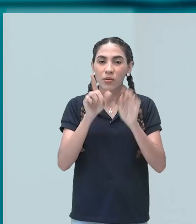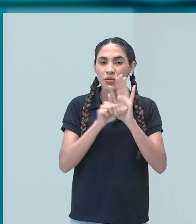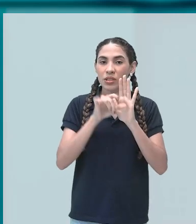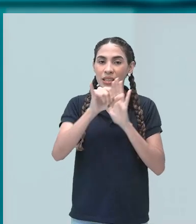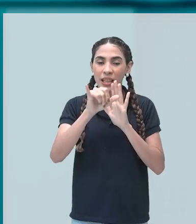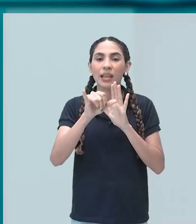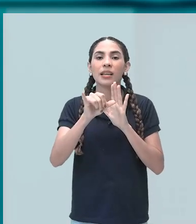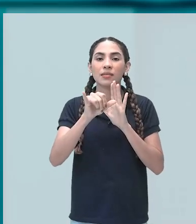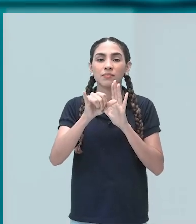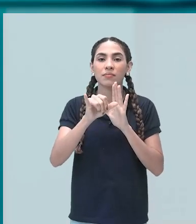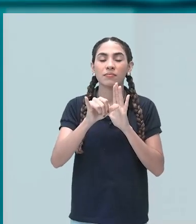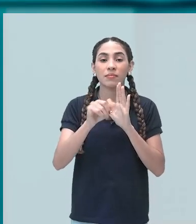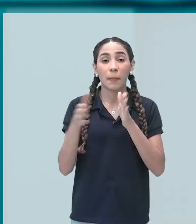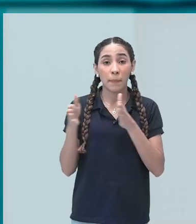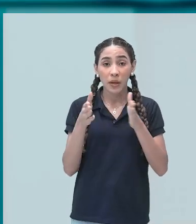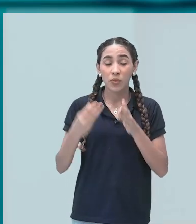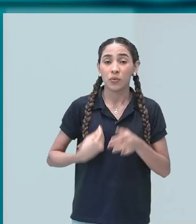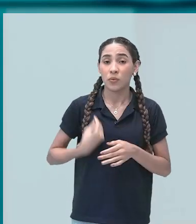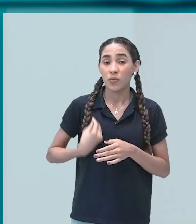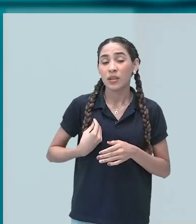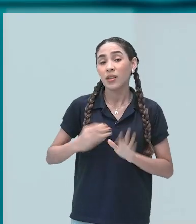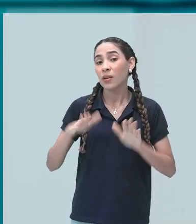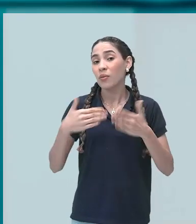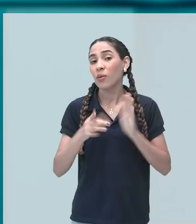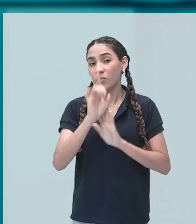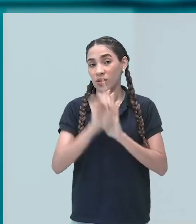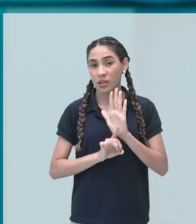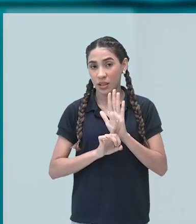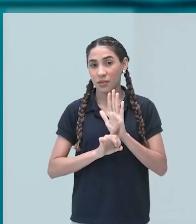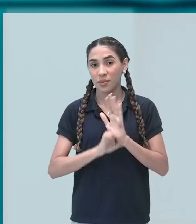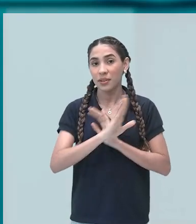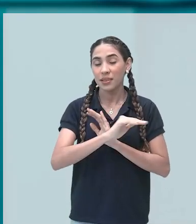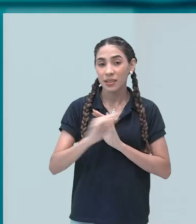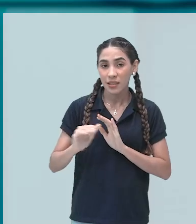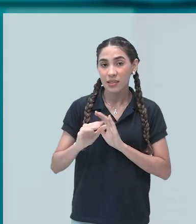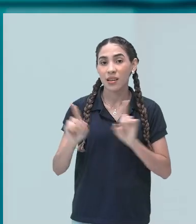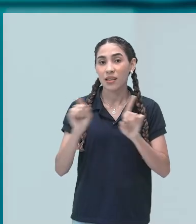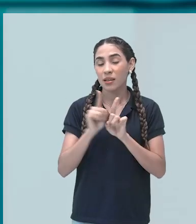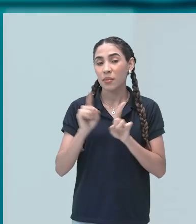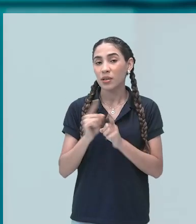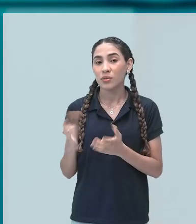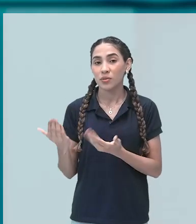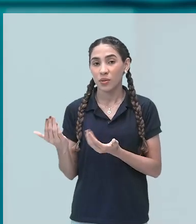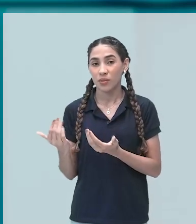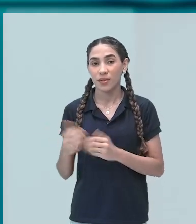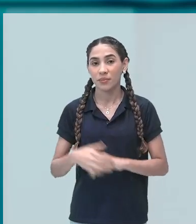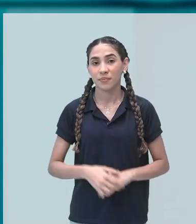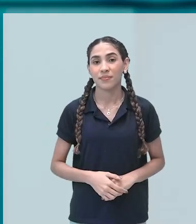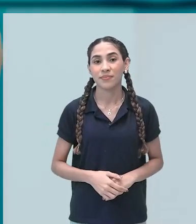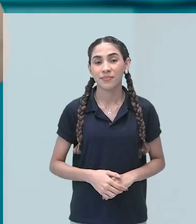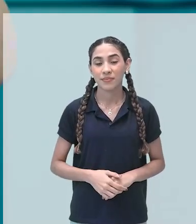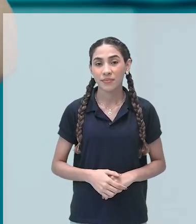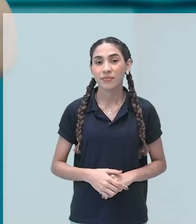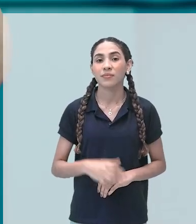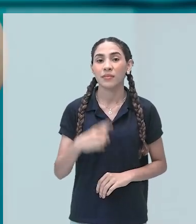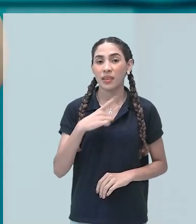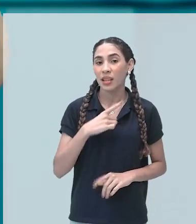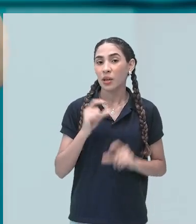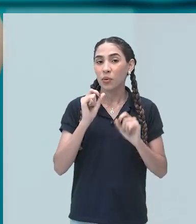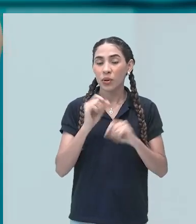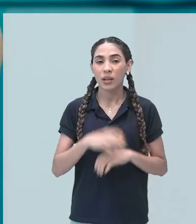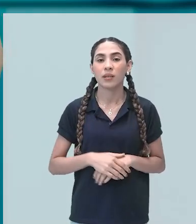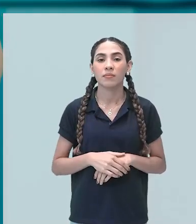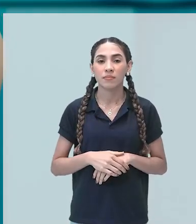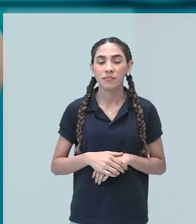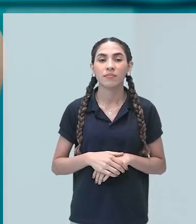regulamentação dessa fase da vida. Quais são os direitos das crianças e dos adolescentes, né? Existe, então, uma